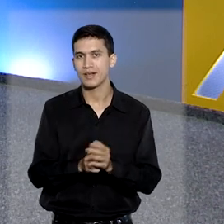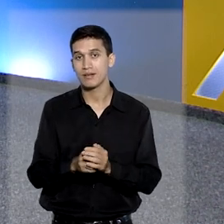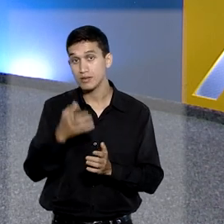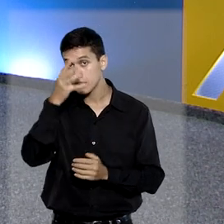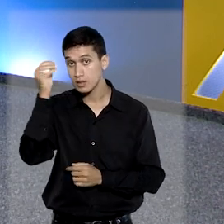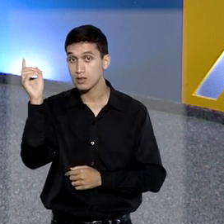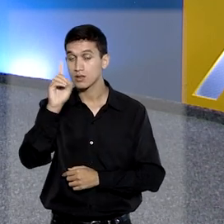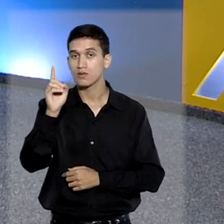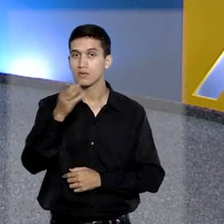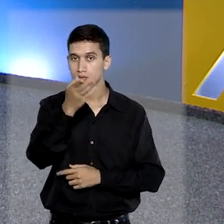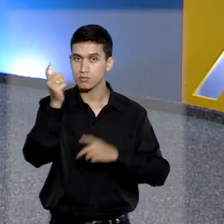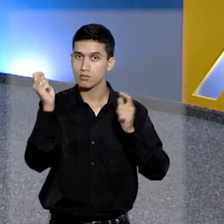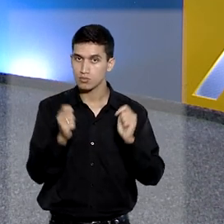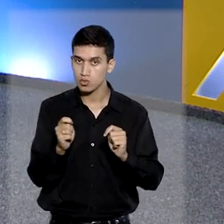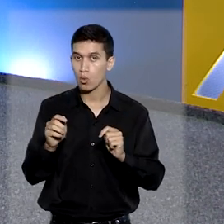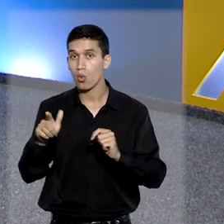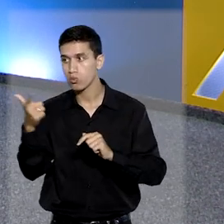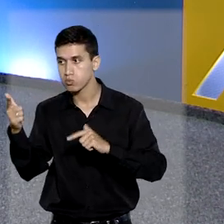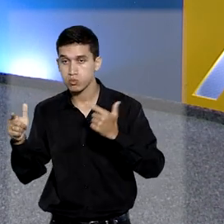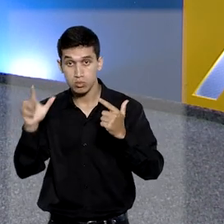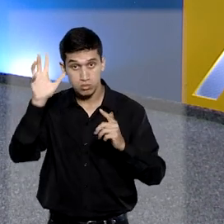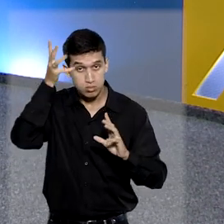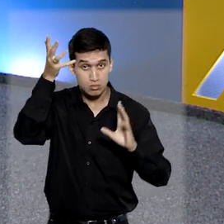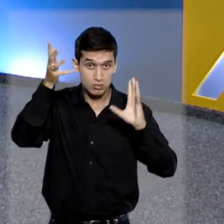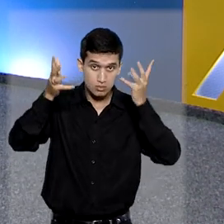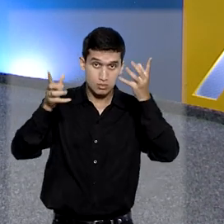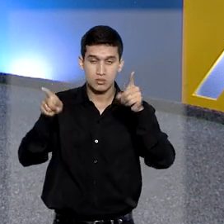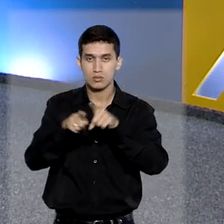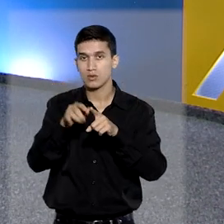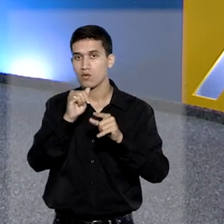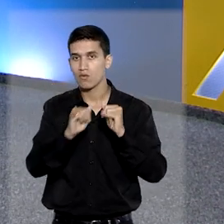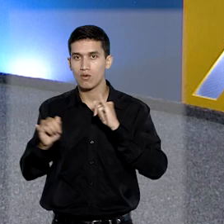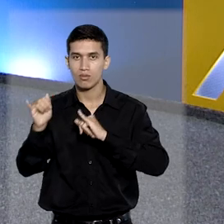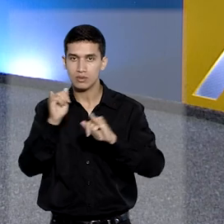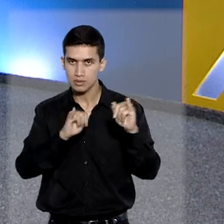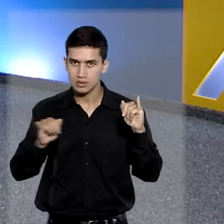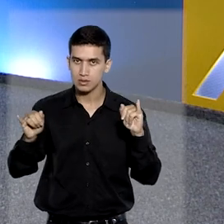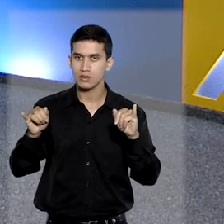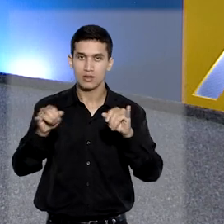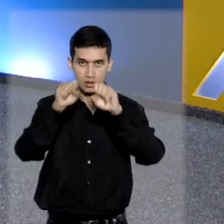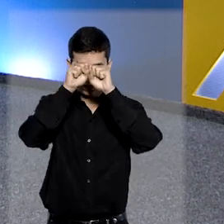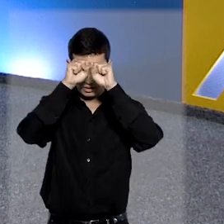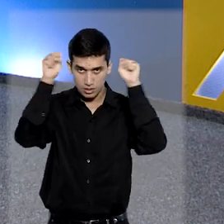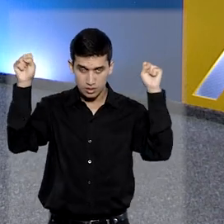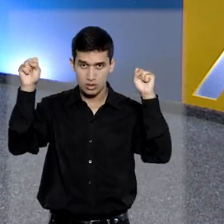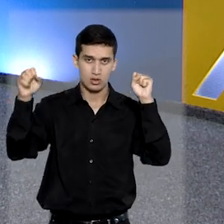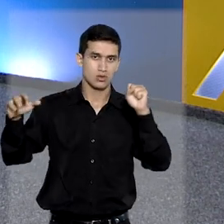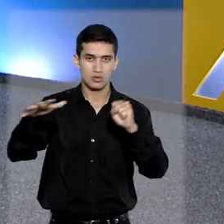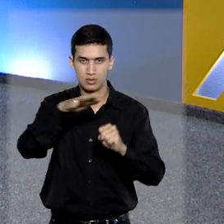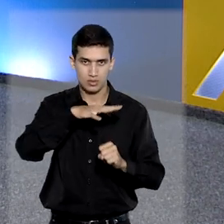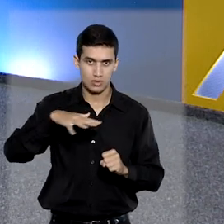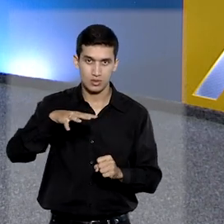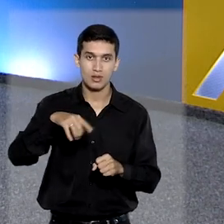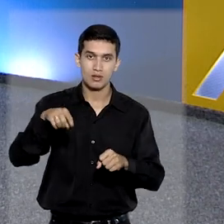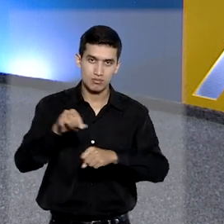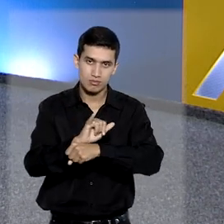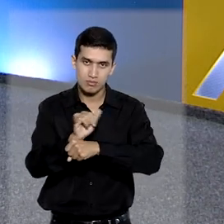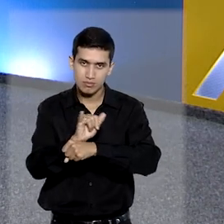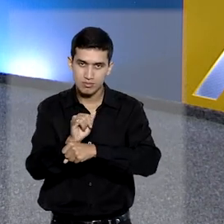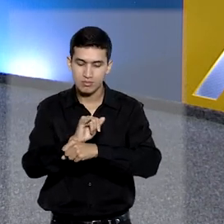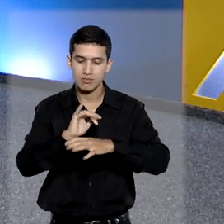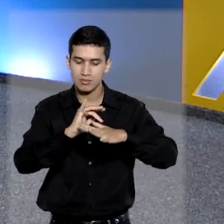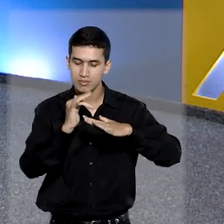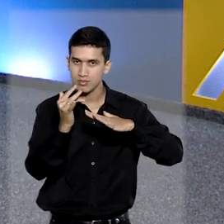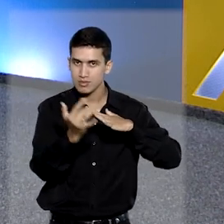Não esqueça que você pode acompanhar outras decisões e informações do Tribunal da Cidadania no nosso canal do YouTube,